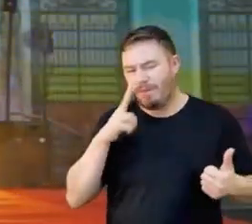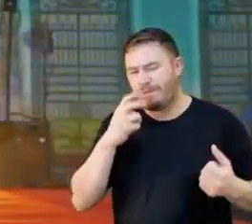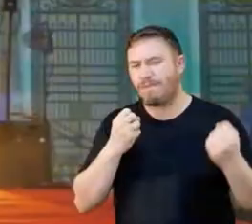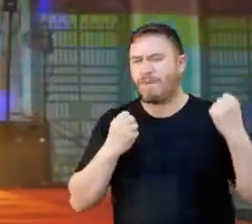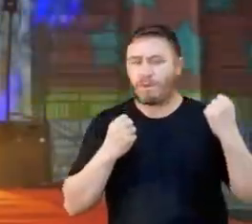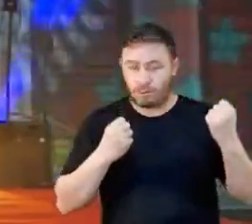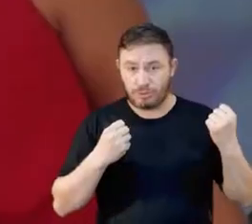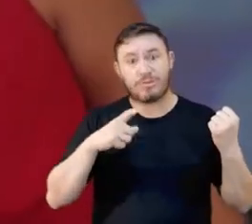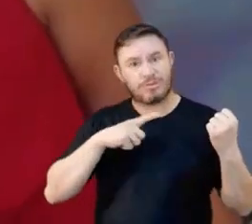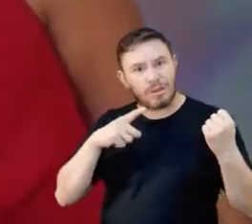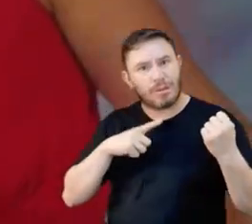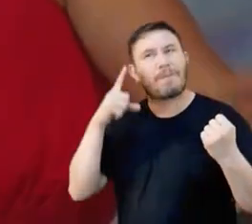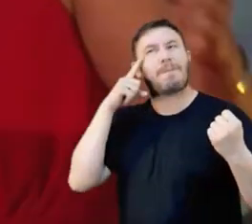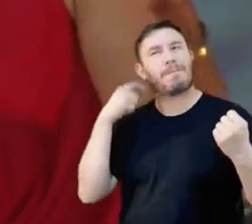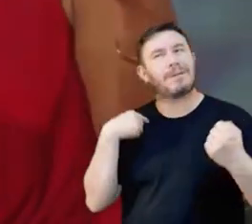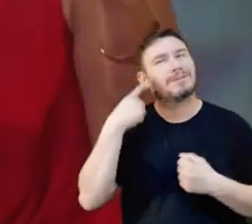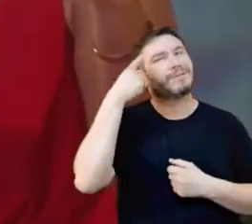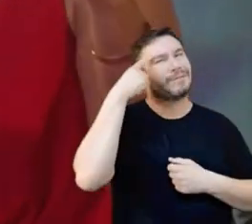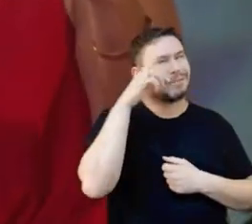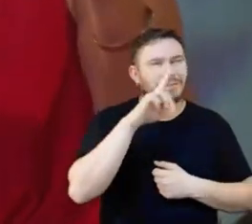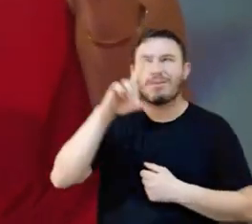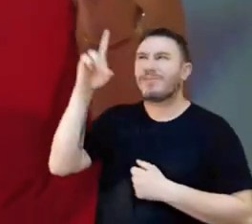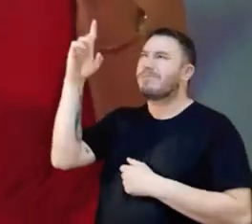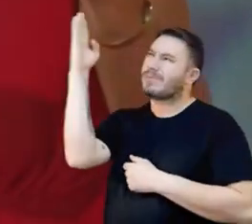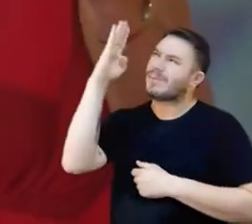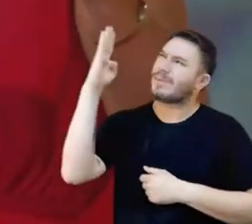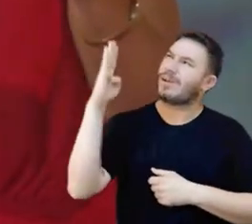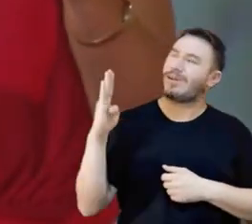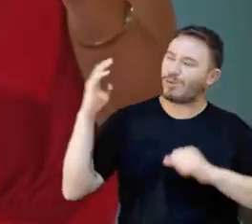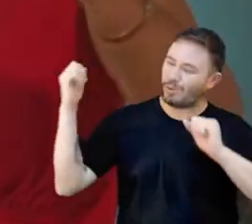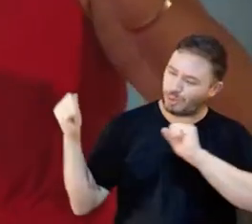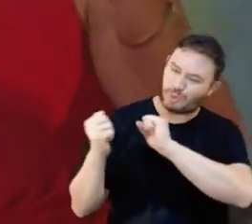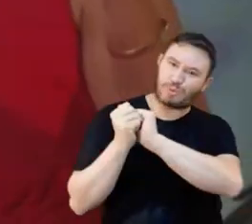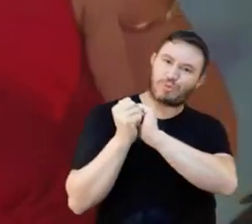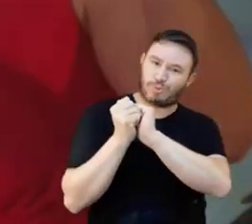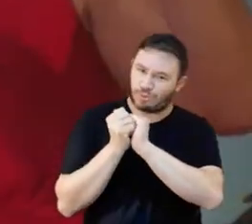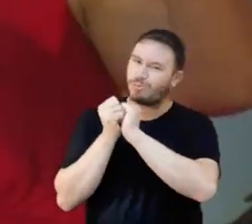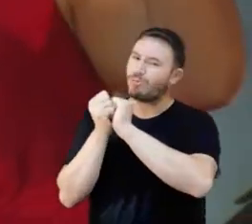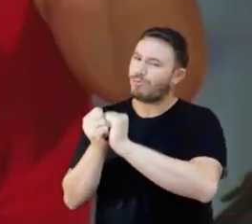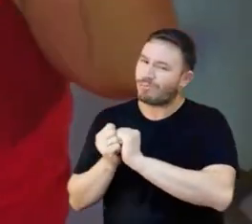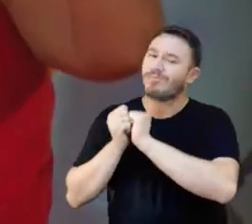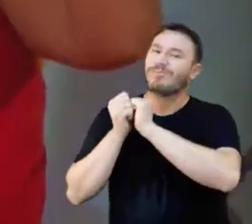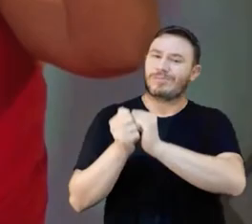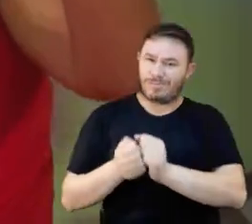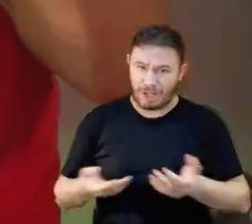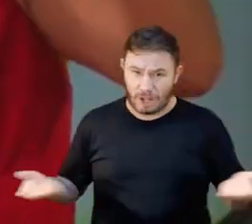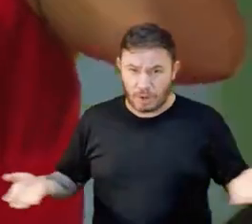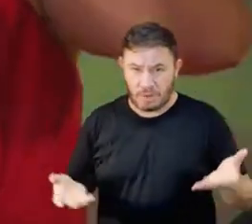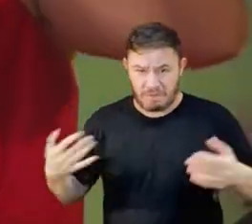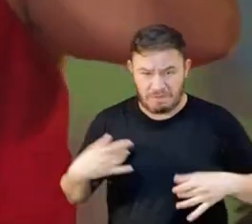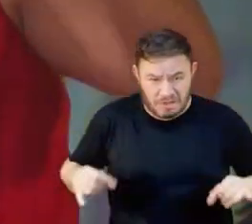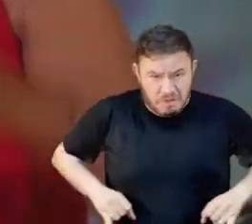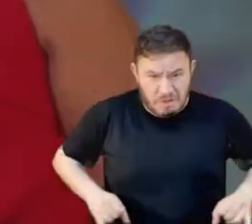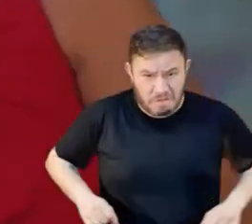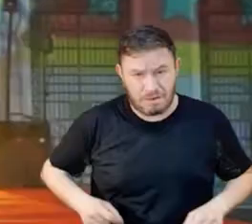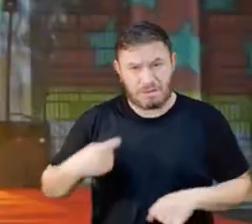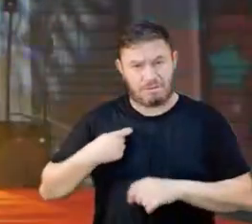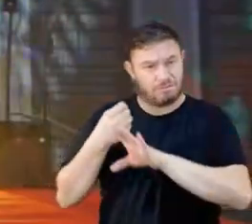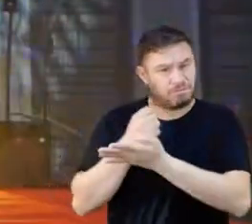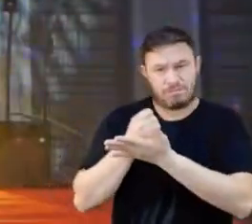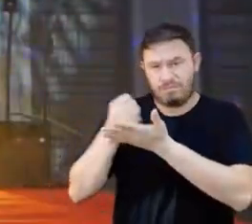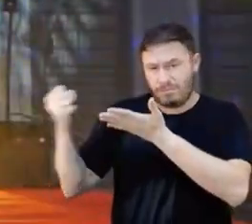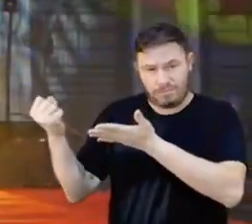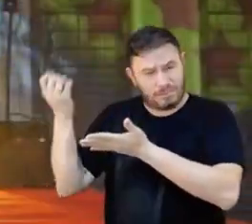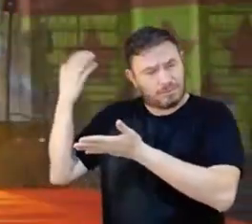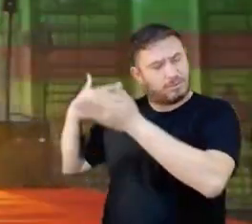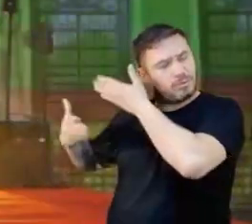são e salvo e forte. E tenho comigo pensado, Deus é brasileiro e anda do meu lado, e assim já